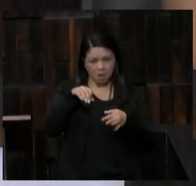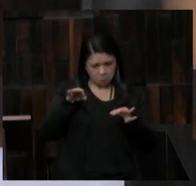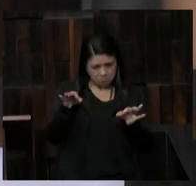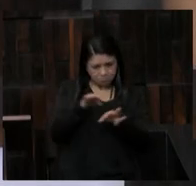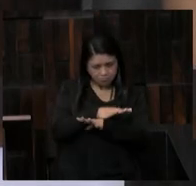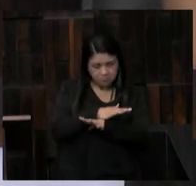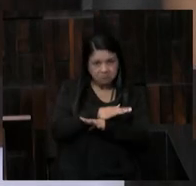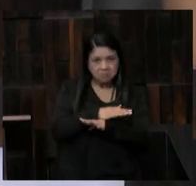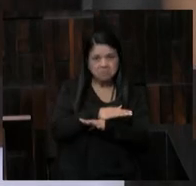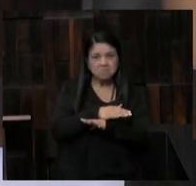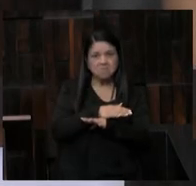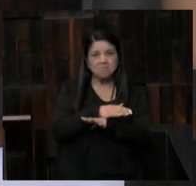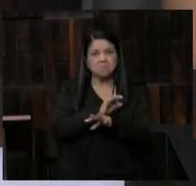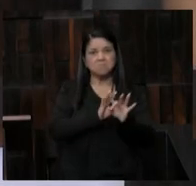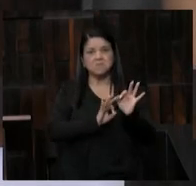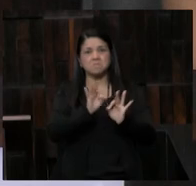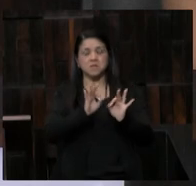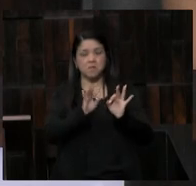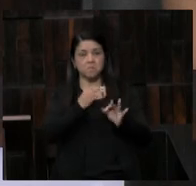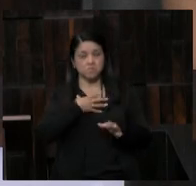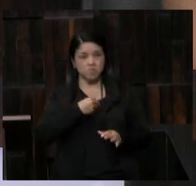preparado para que o meu filho